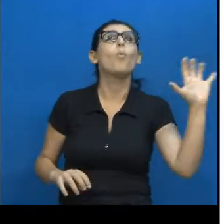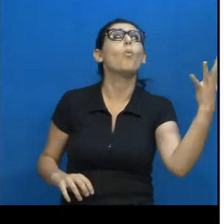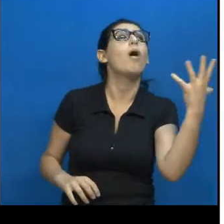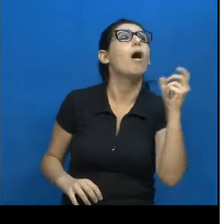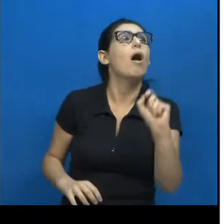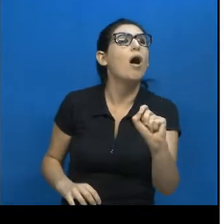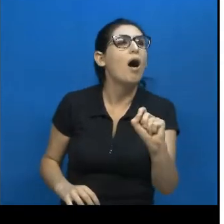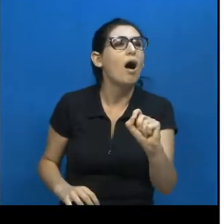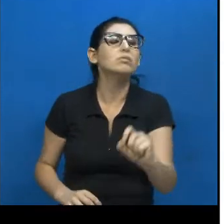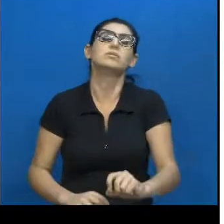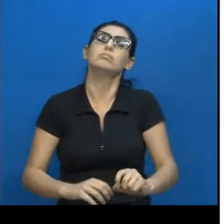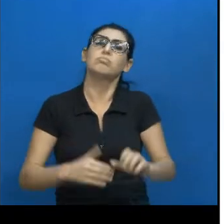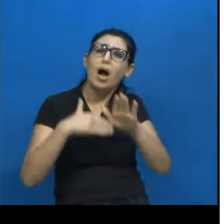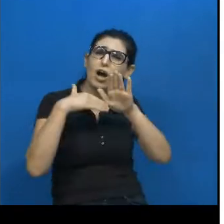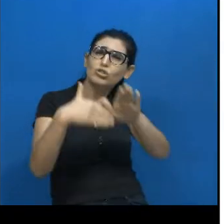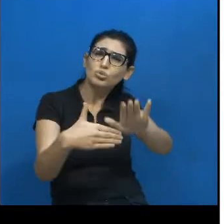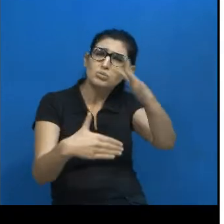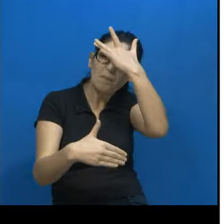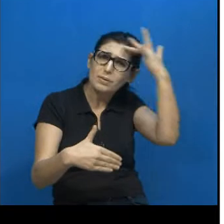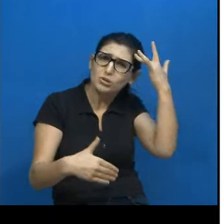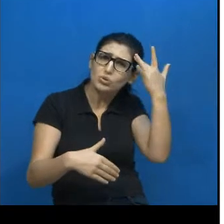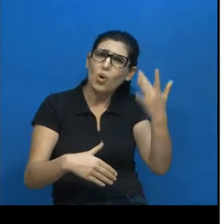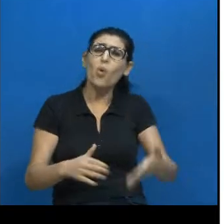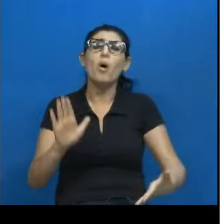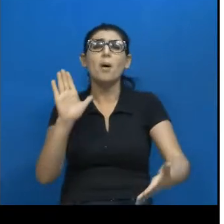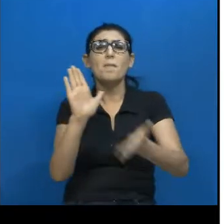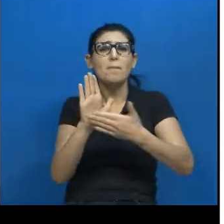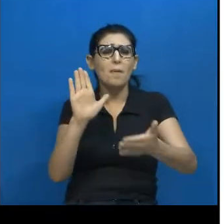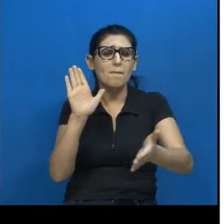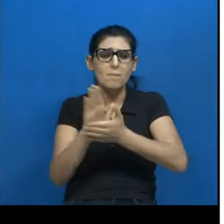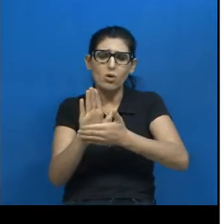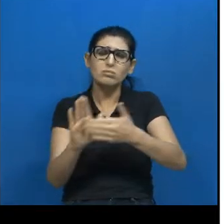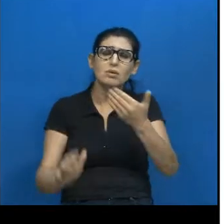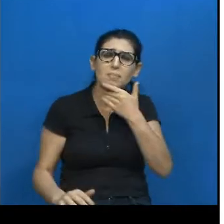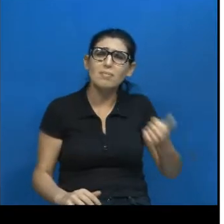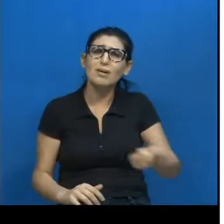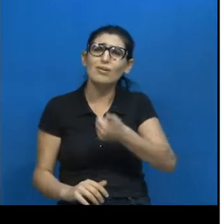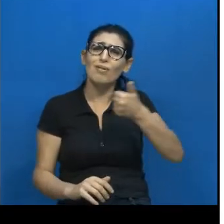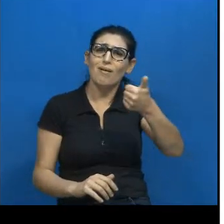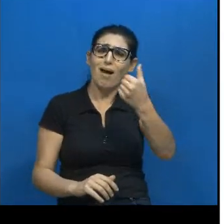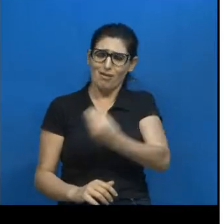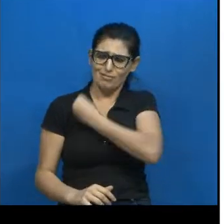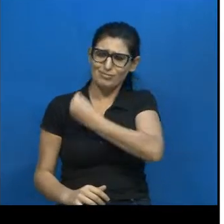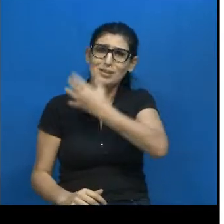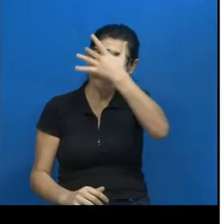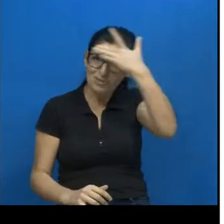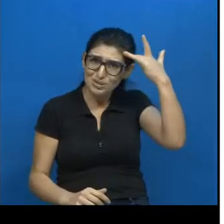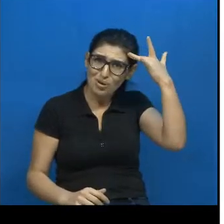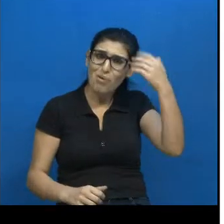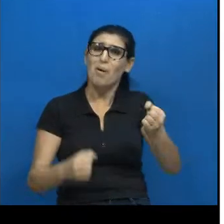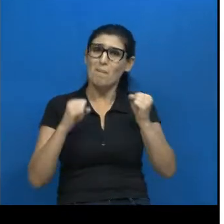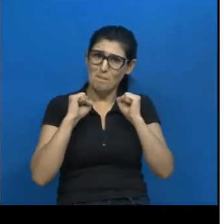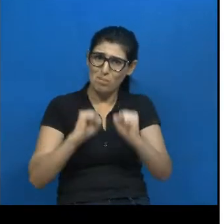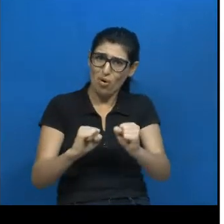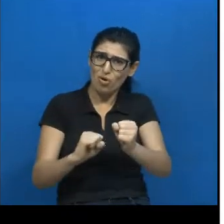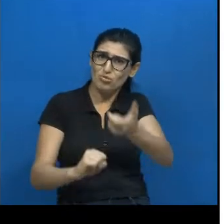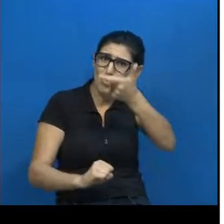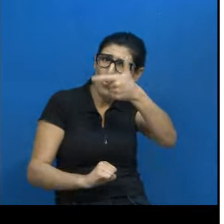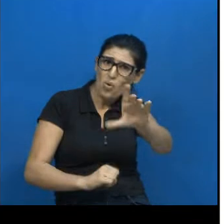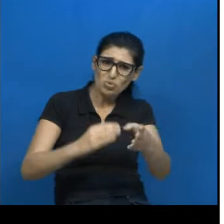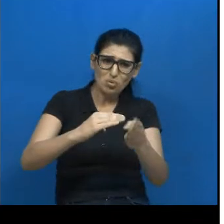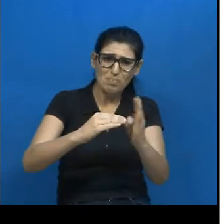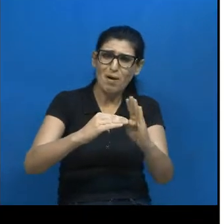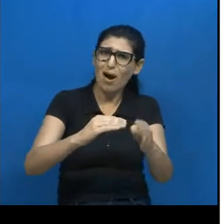a oferta para o passageiro. A proposta é melhorar a oferta do passageiro. O passageiro usuário que está falando isso para nós.